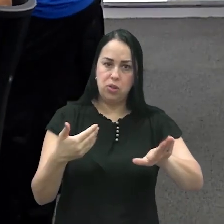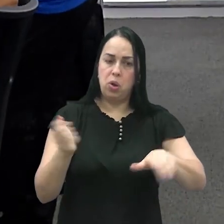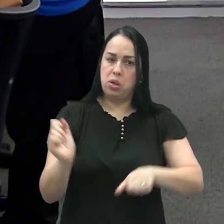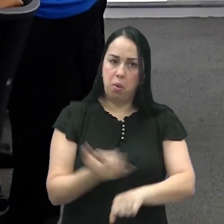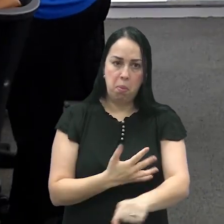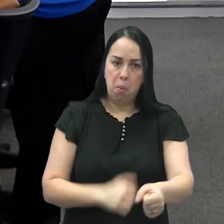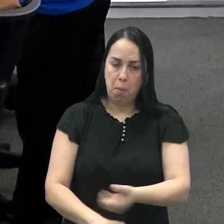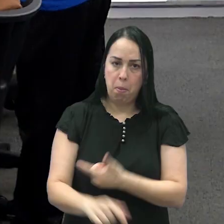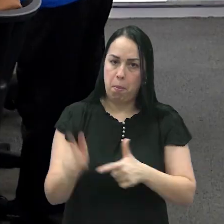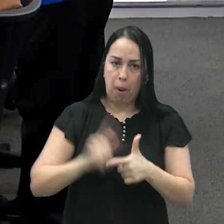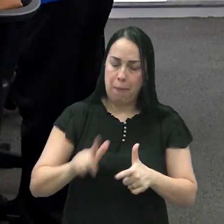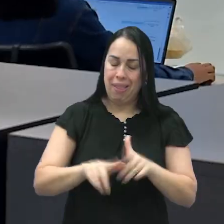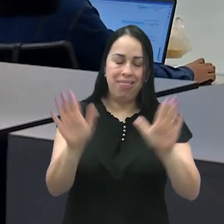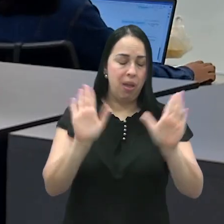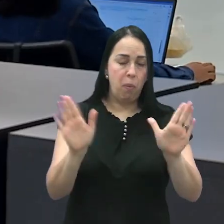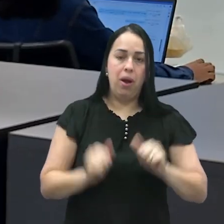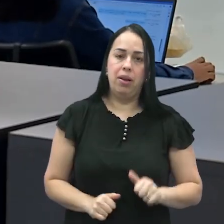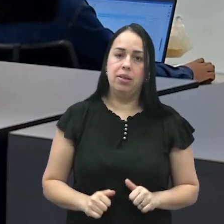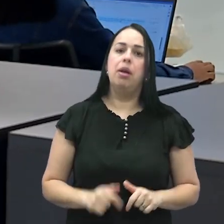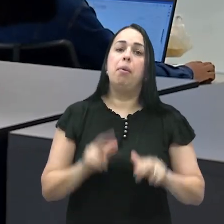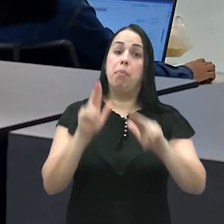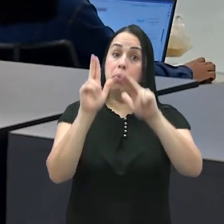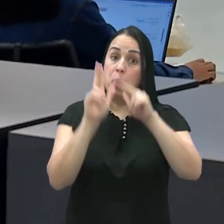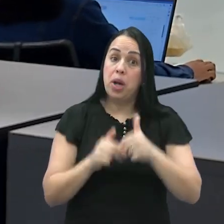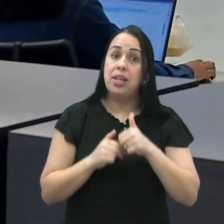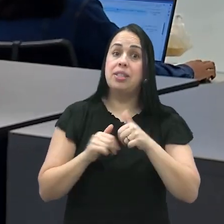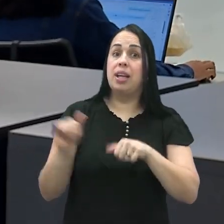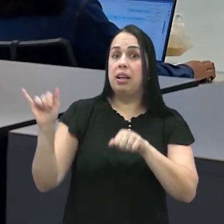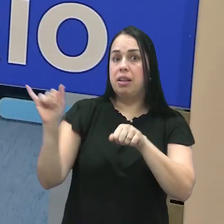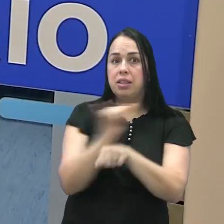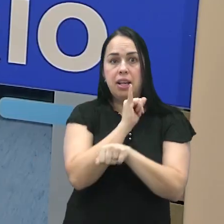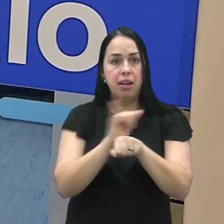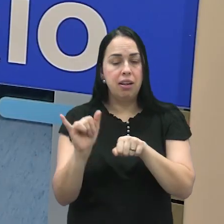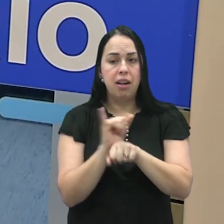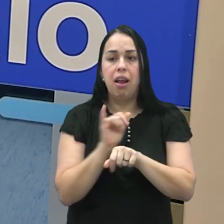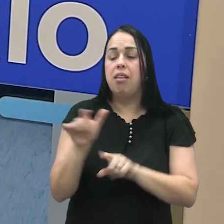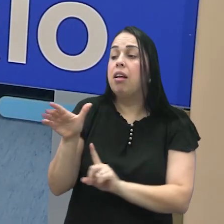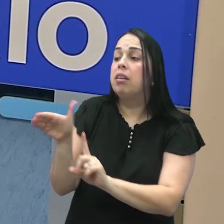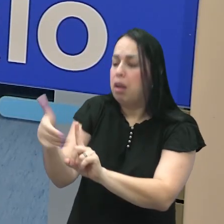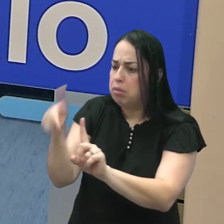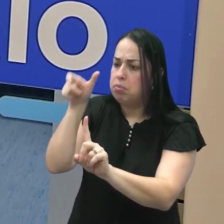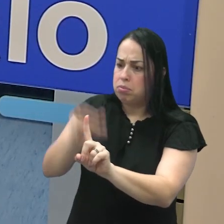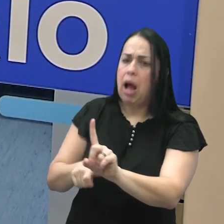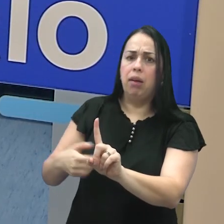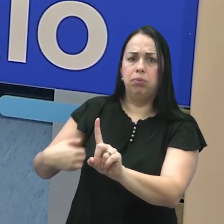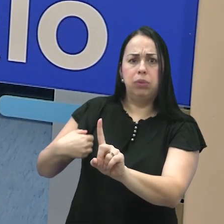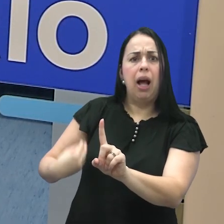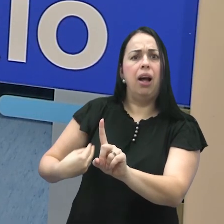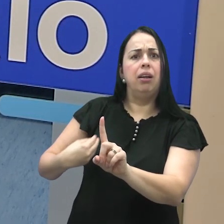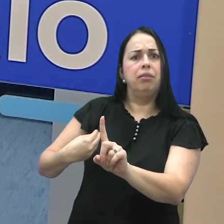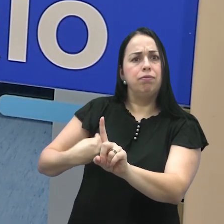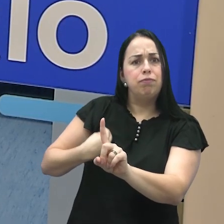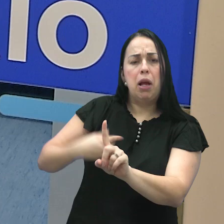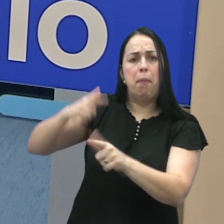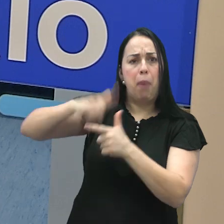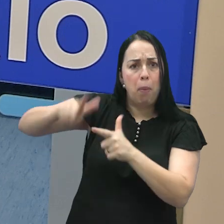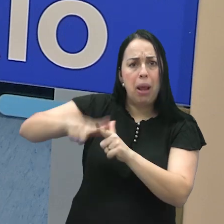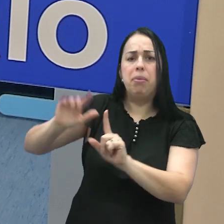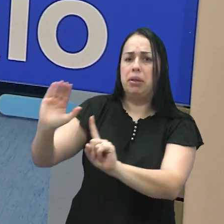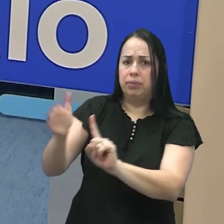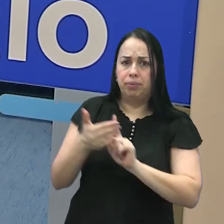emocionais registrados pela empresa. Por isso, os gestores desenvolveram programas para acolher funcionários que enfrentam